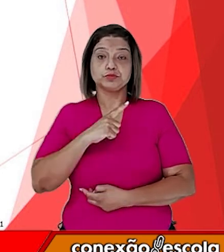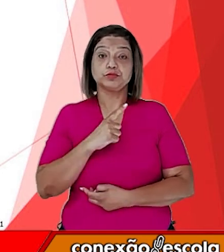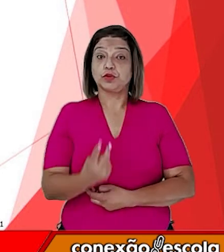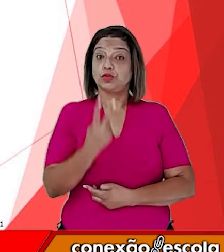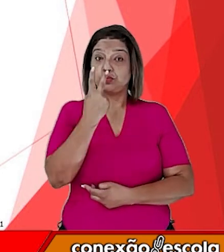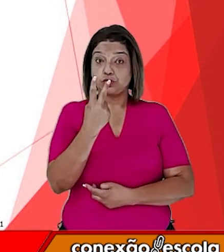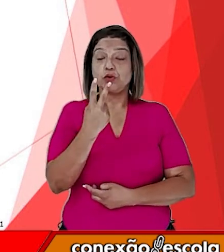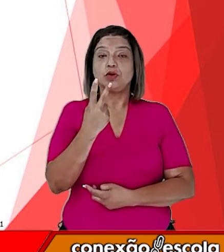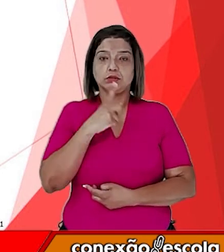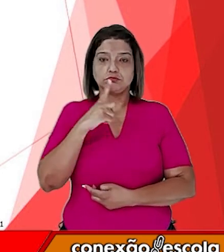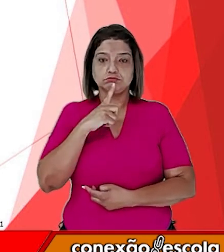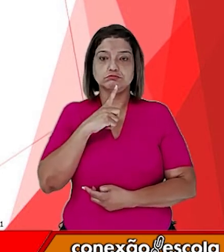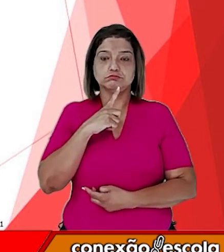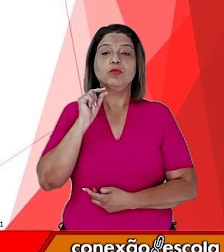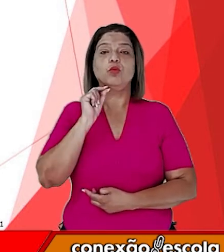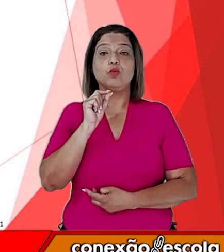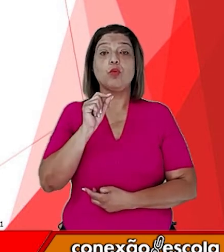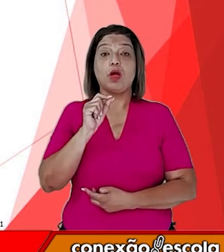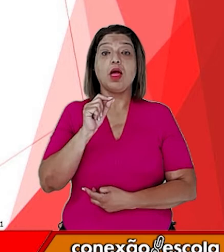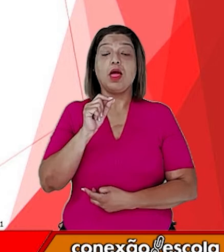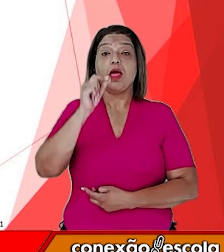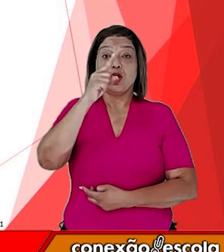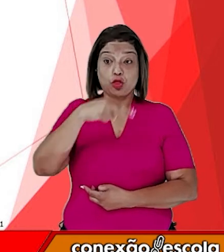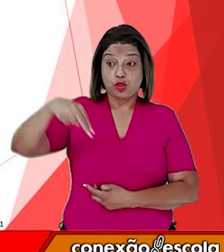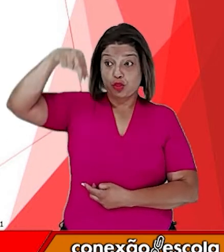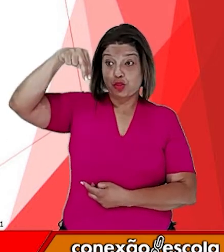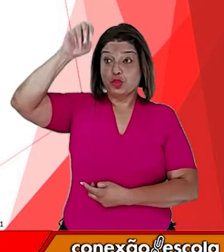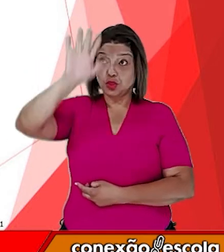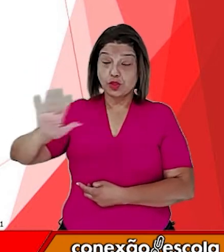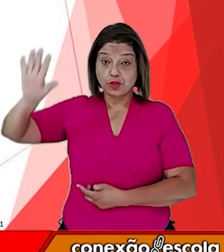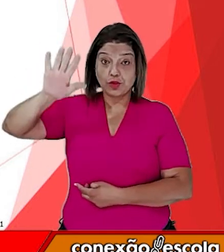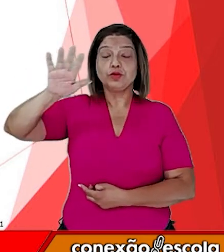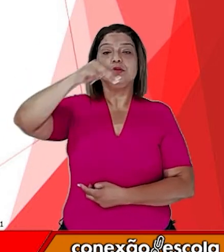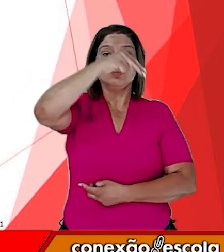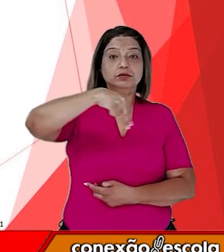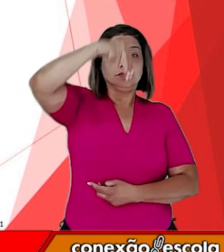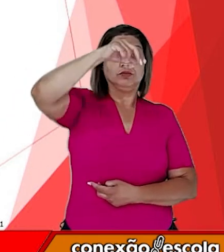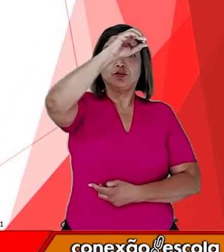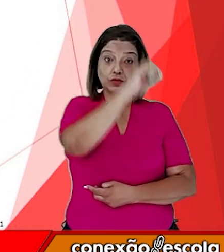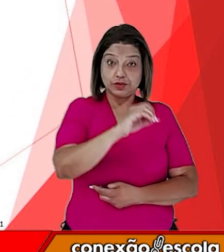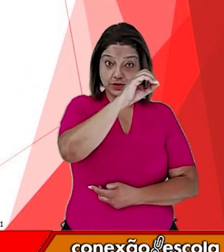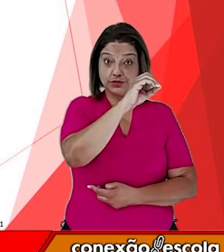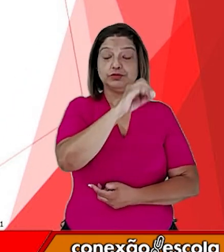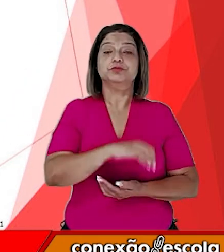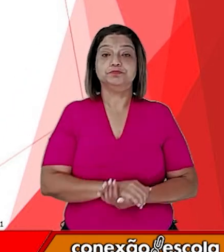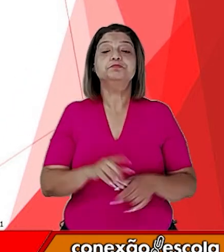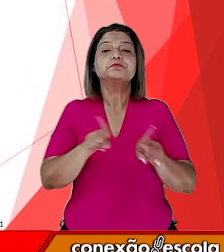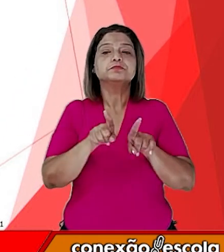2 pontos colaterais, que são as regiões Nordeste e Sudeste, e